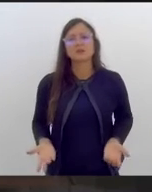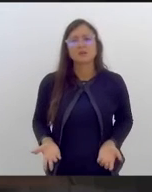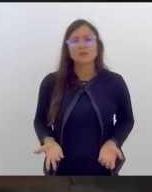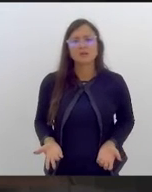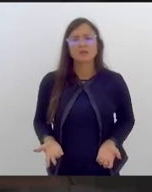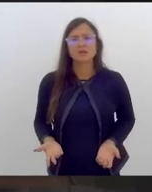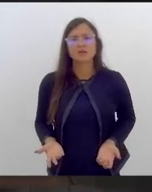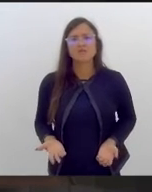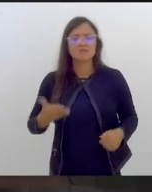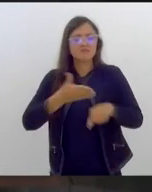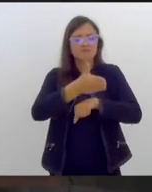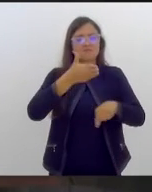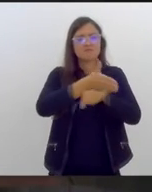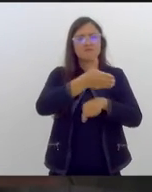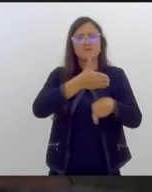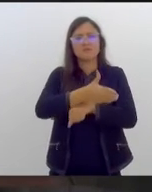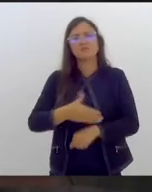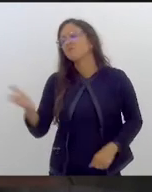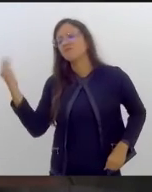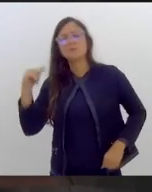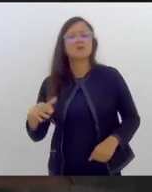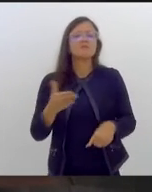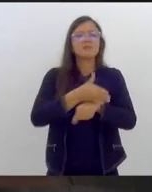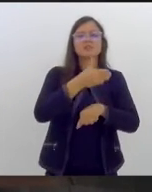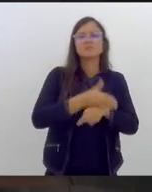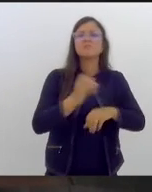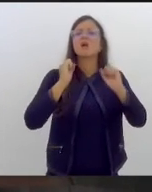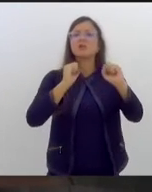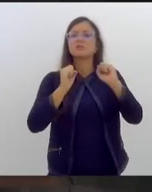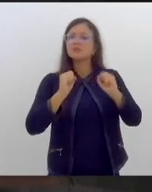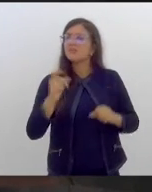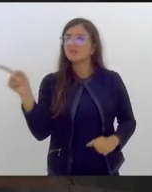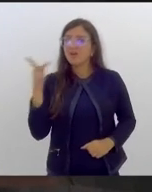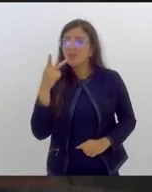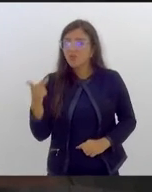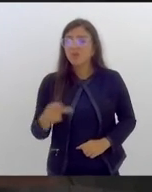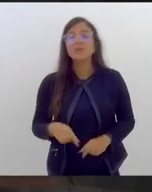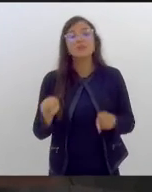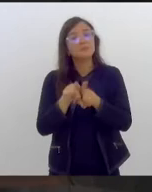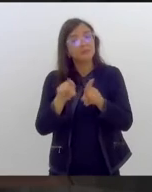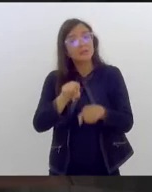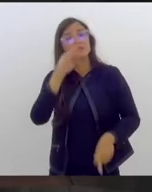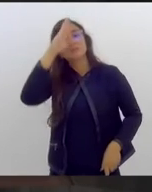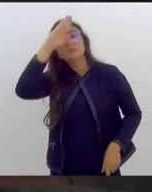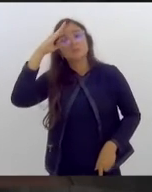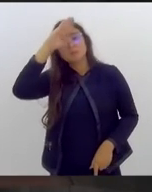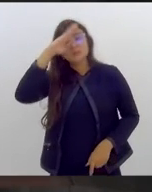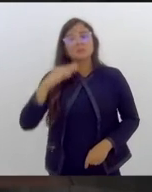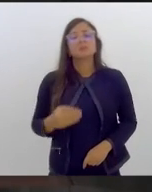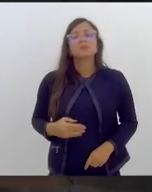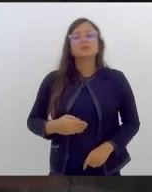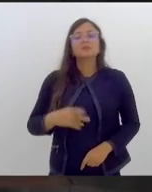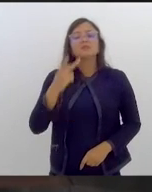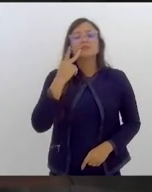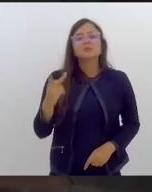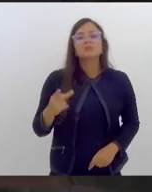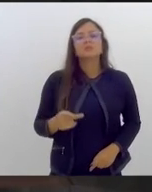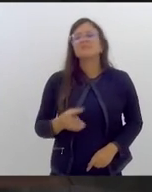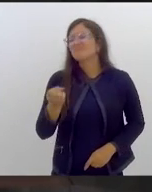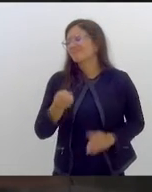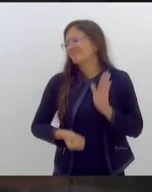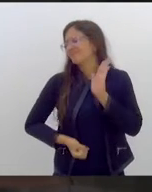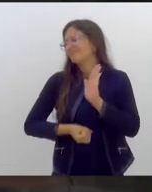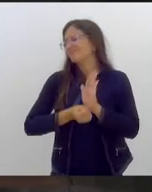e dois soldados mais do que isso o próprio bolsonaro manifestou em inúmeras ocasiões